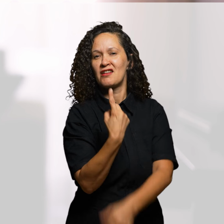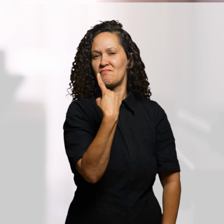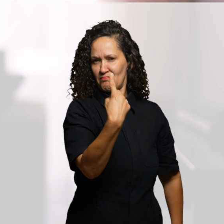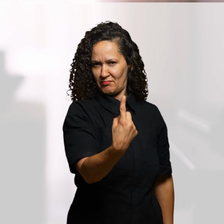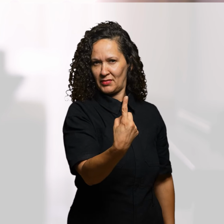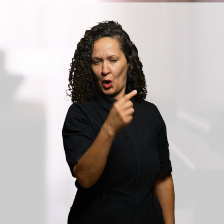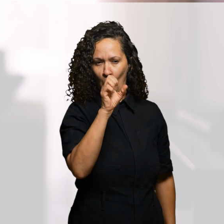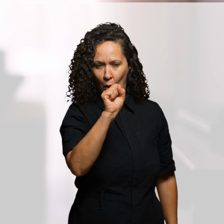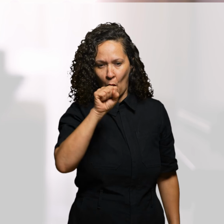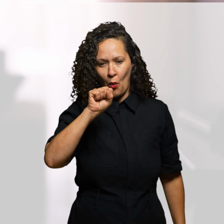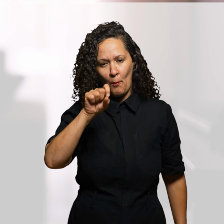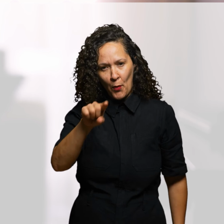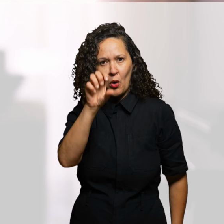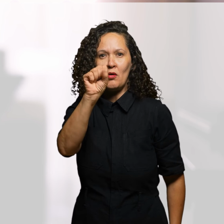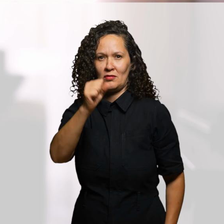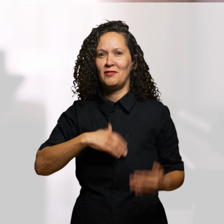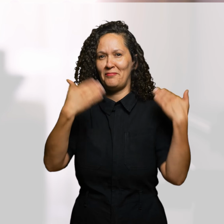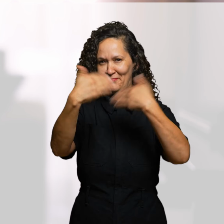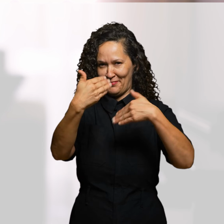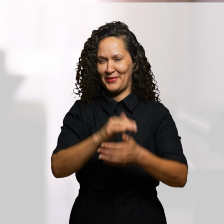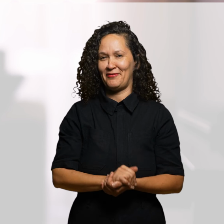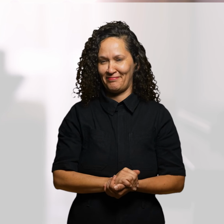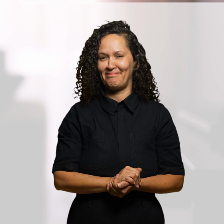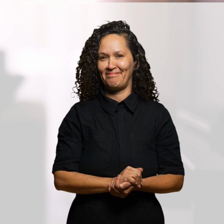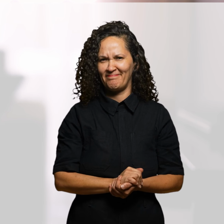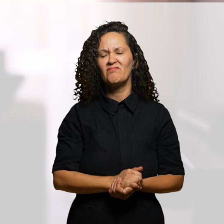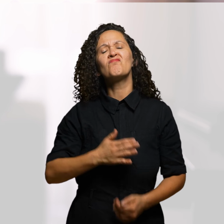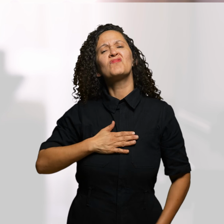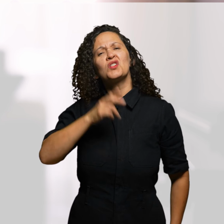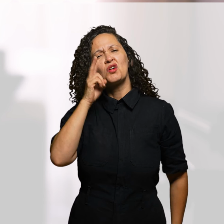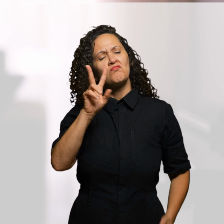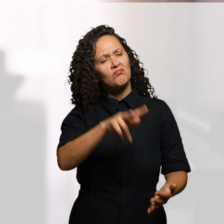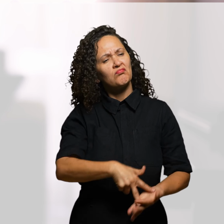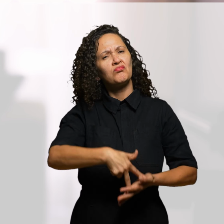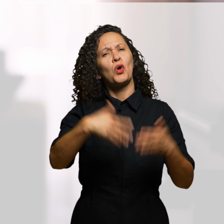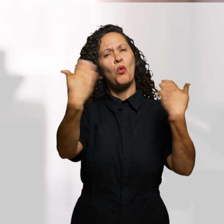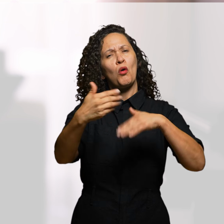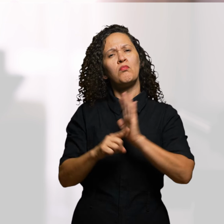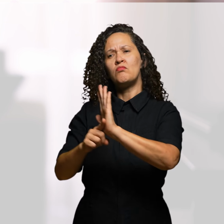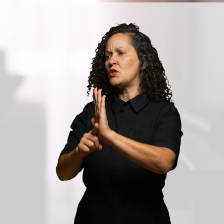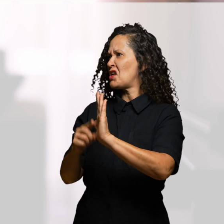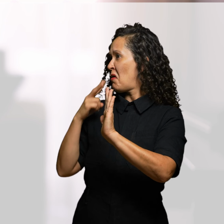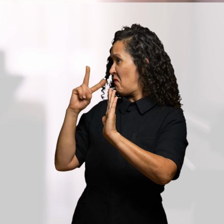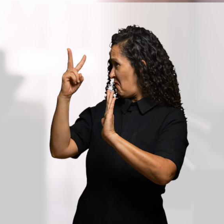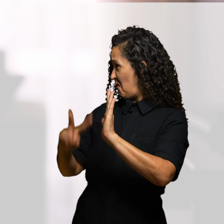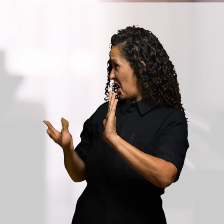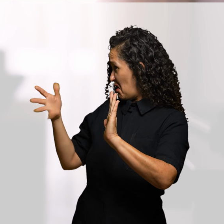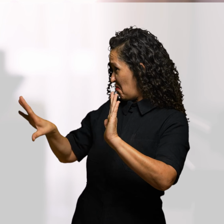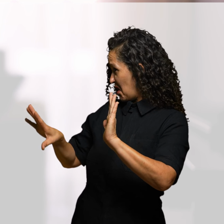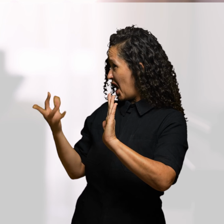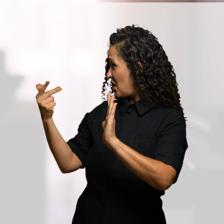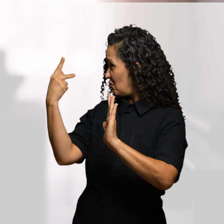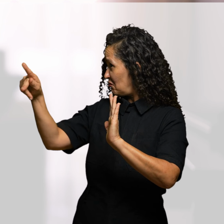questão, então eu tirei 8.8. E aí eu, bem desaforada, levantei com a prova na mão e falei, ninguém vai pedir pra ver minha prova agora, não